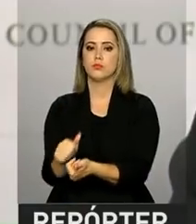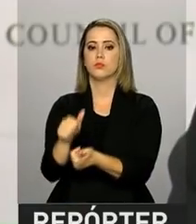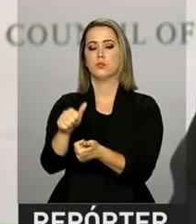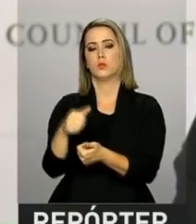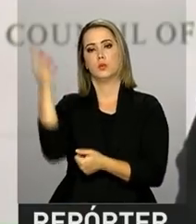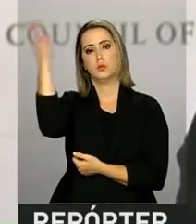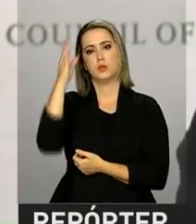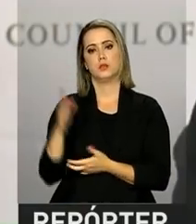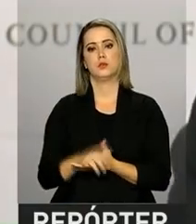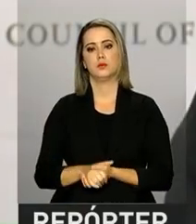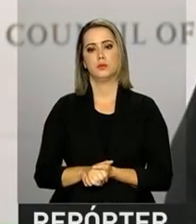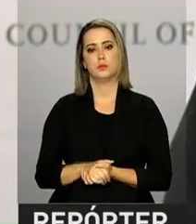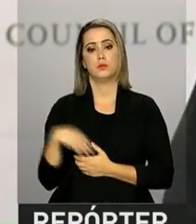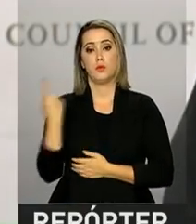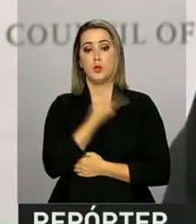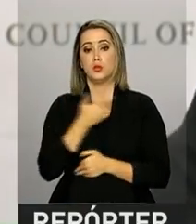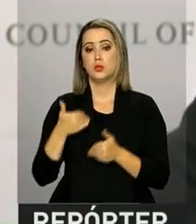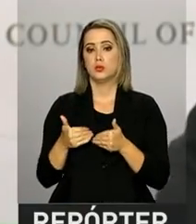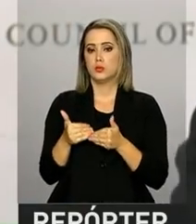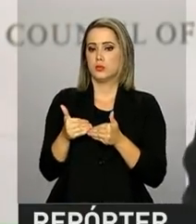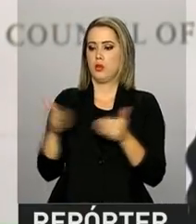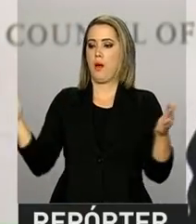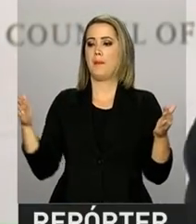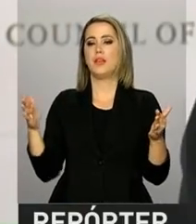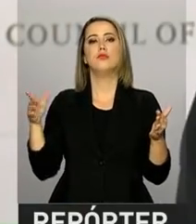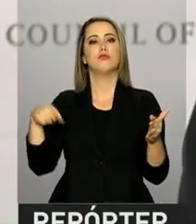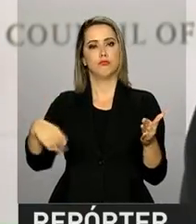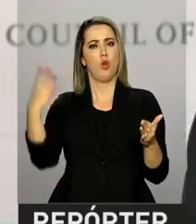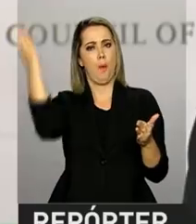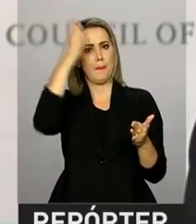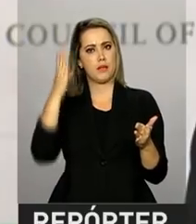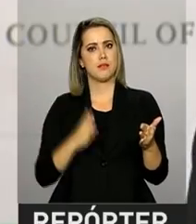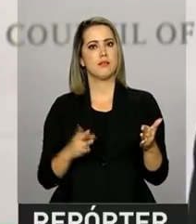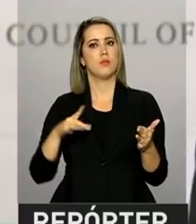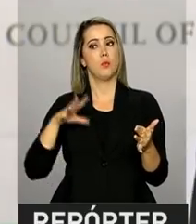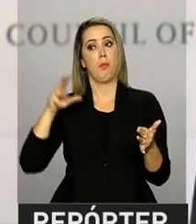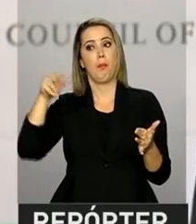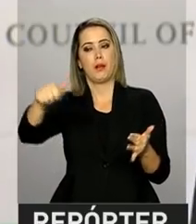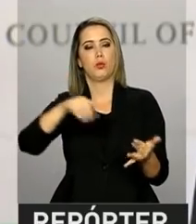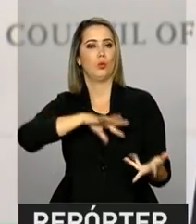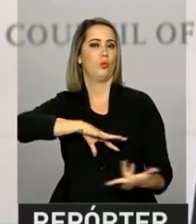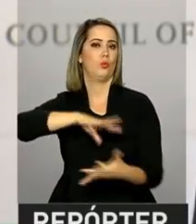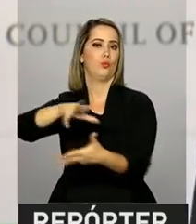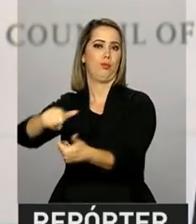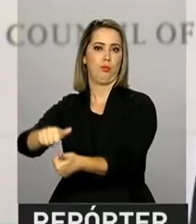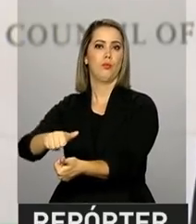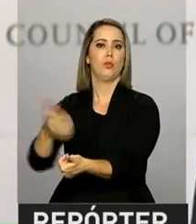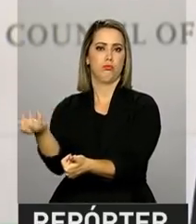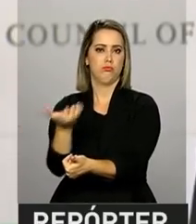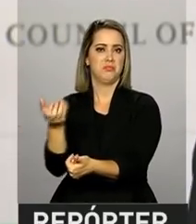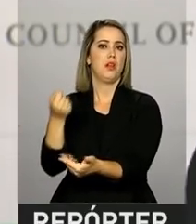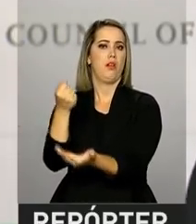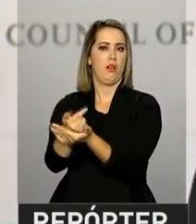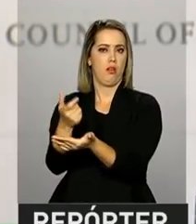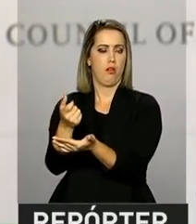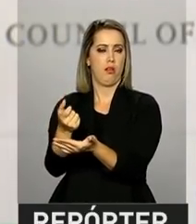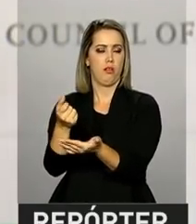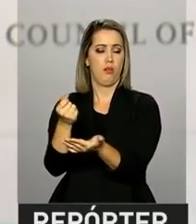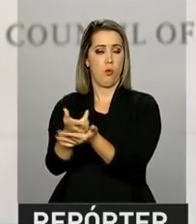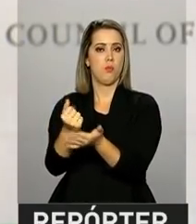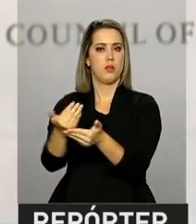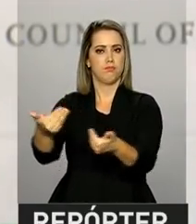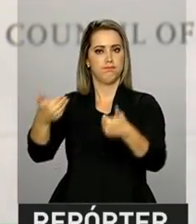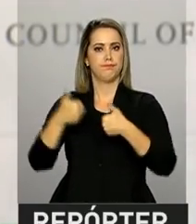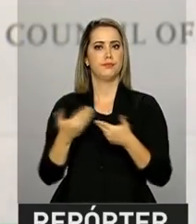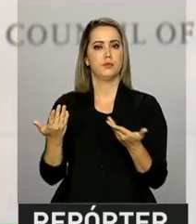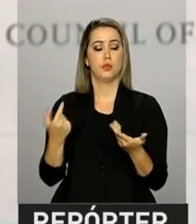estamos abrindo o mercado, universalizando o mercado brasileiro, na convicção de que para